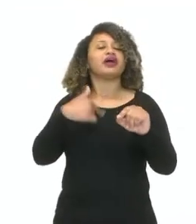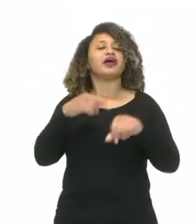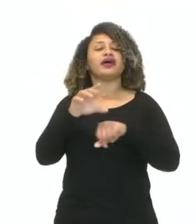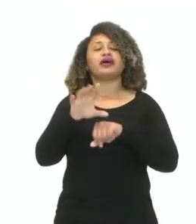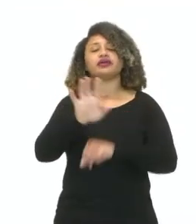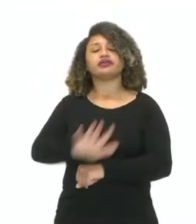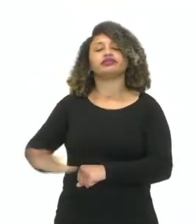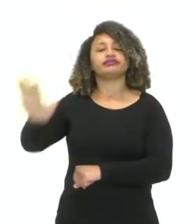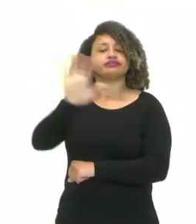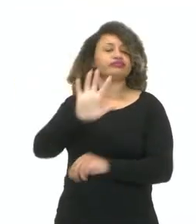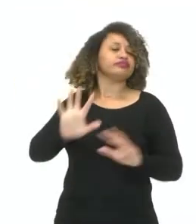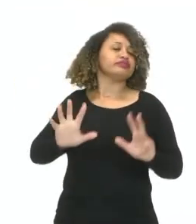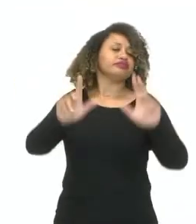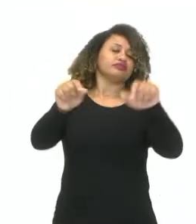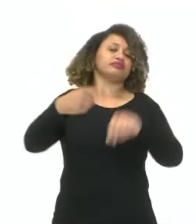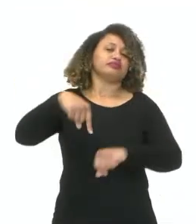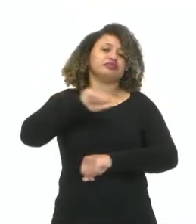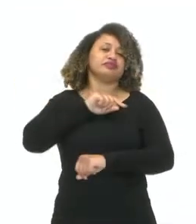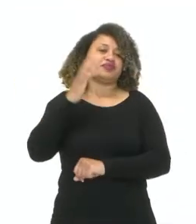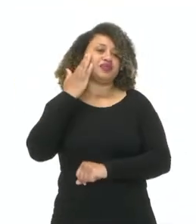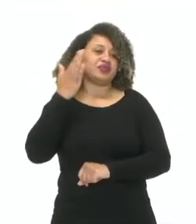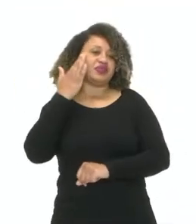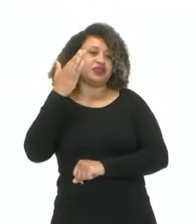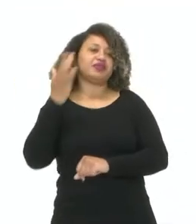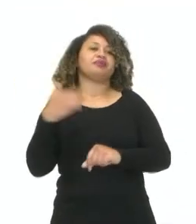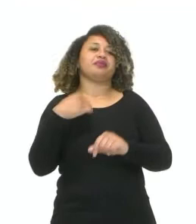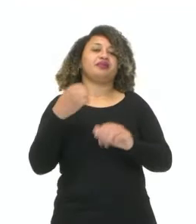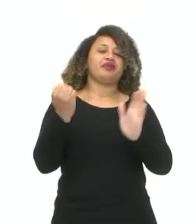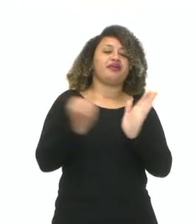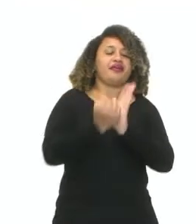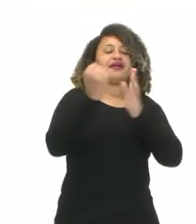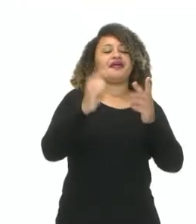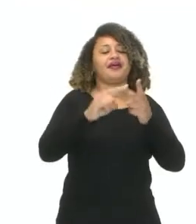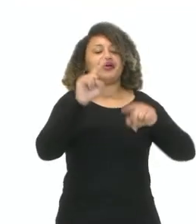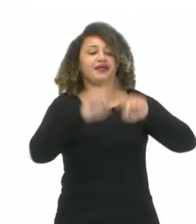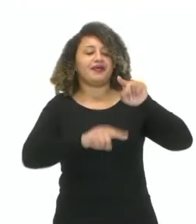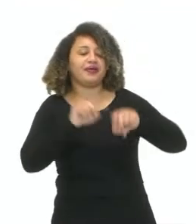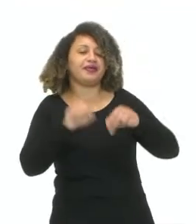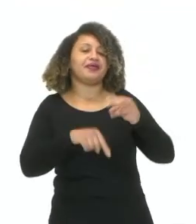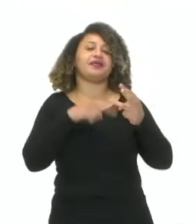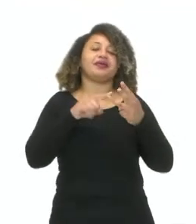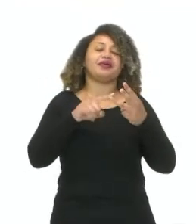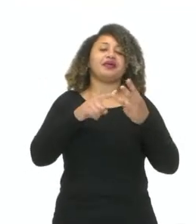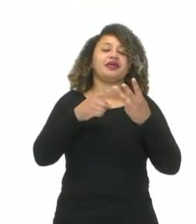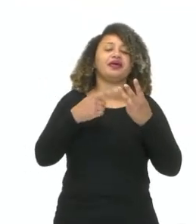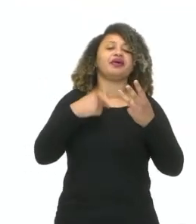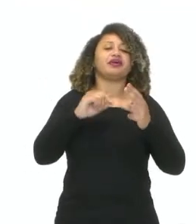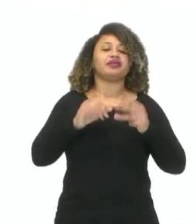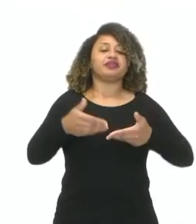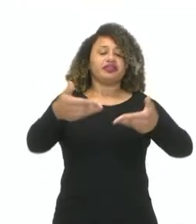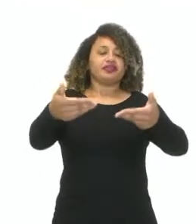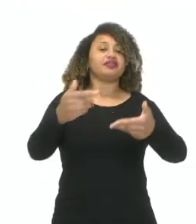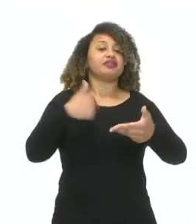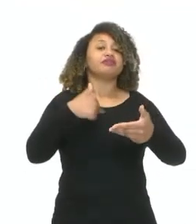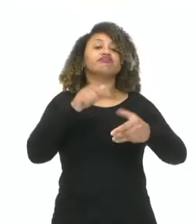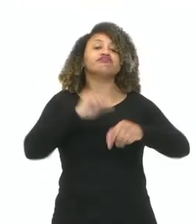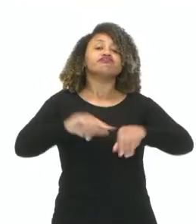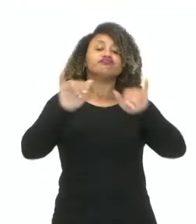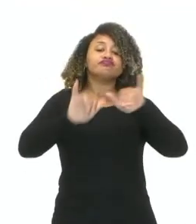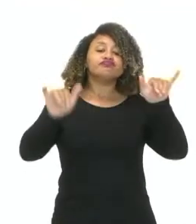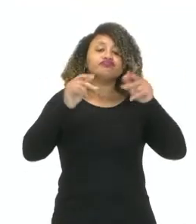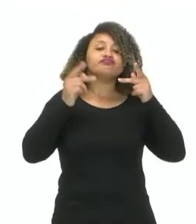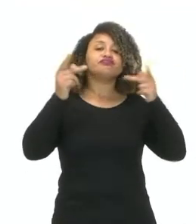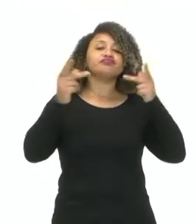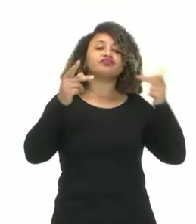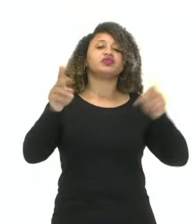conhecimento geral. Todos sabemos, né, as marcas, os produtos, os serviços que essas propagandas apelativas